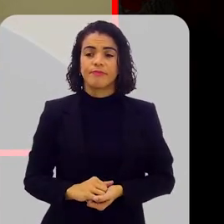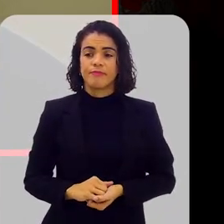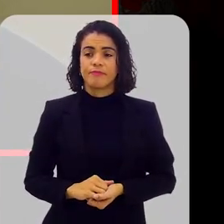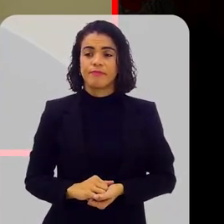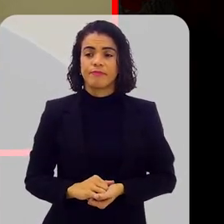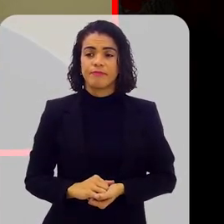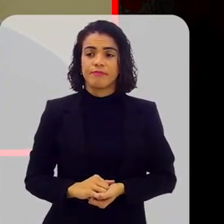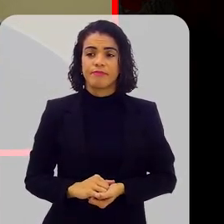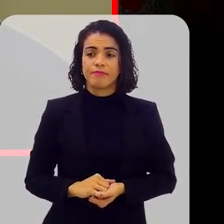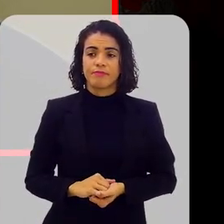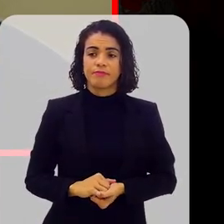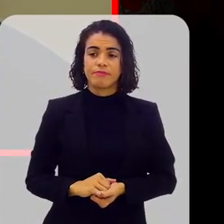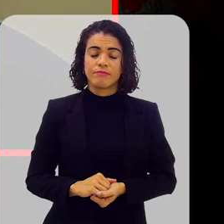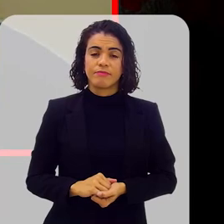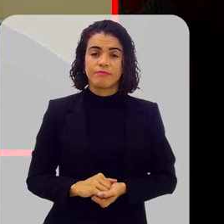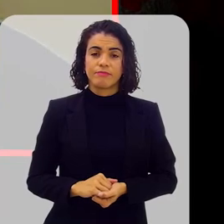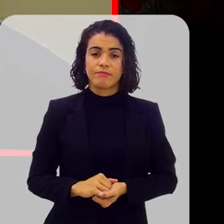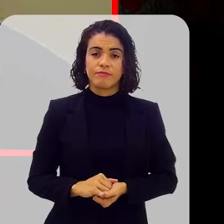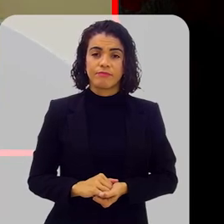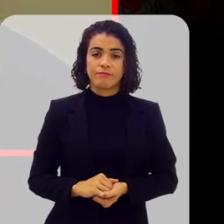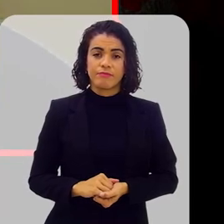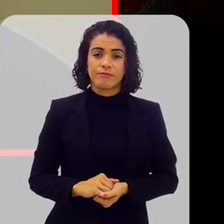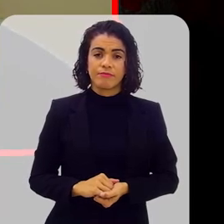dois L's,